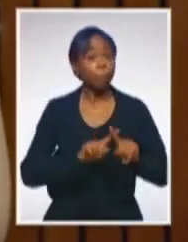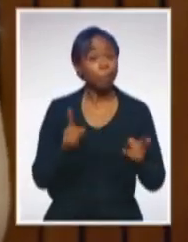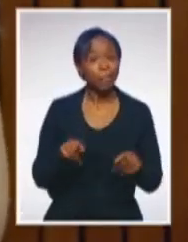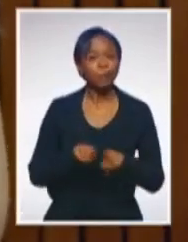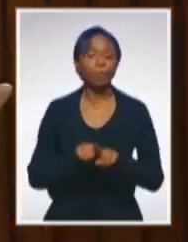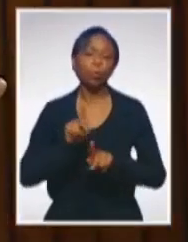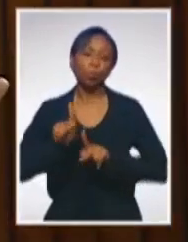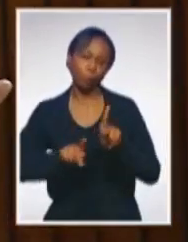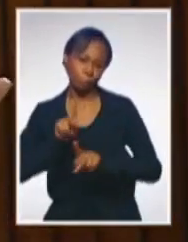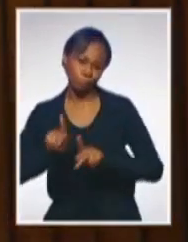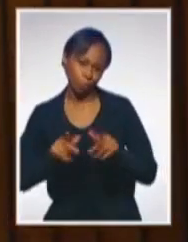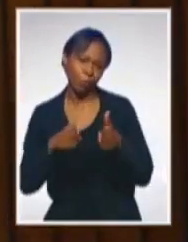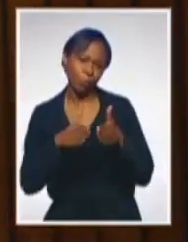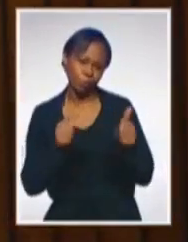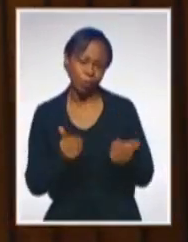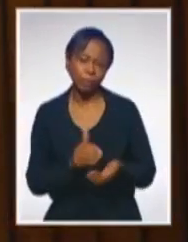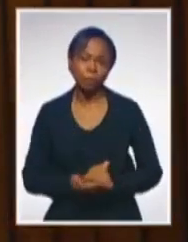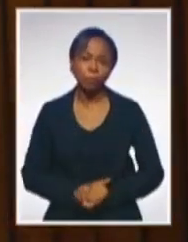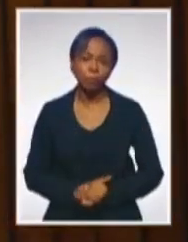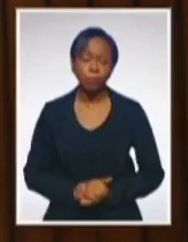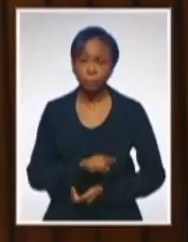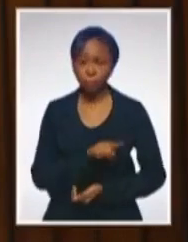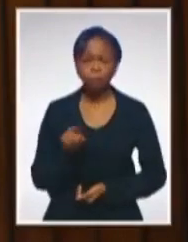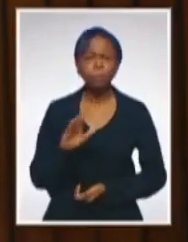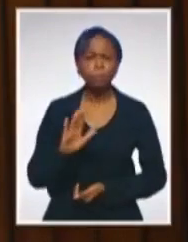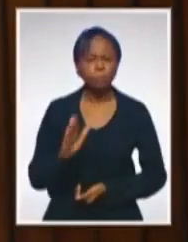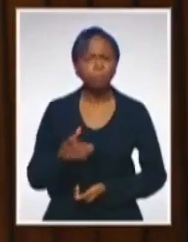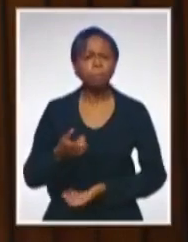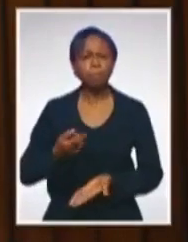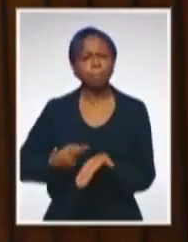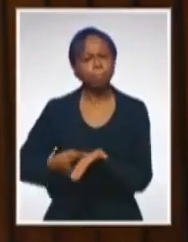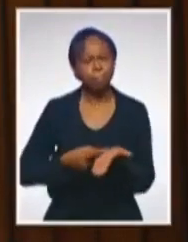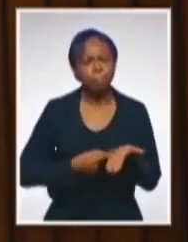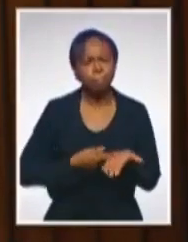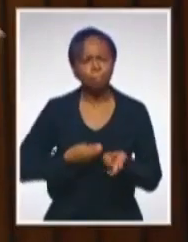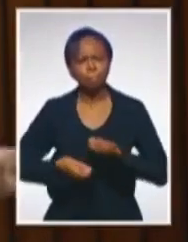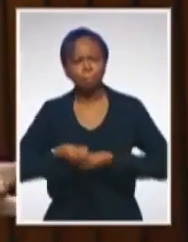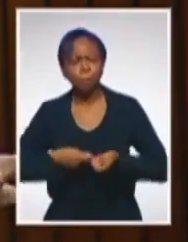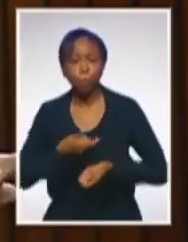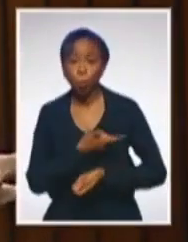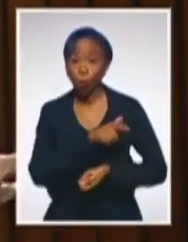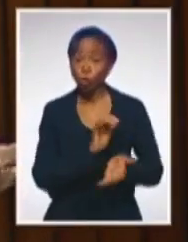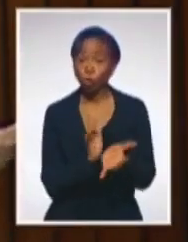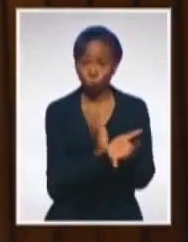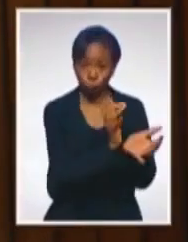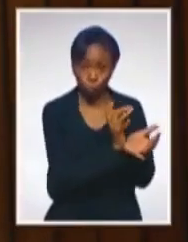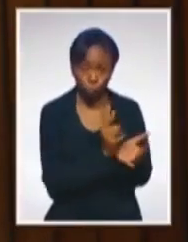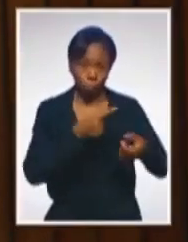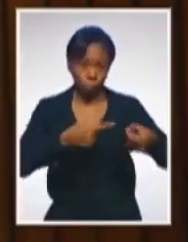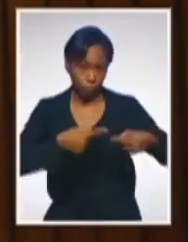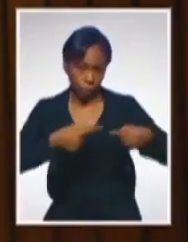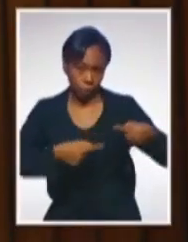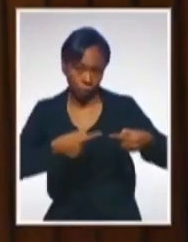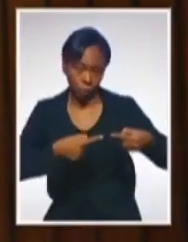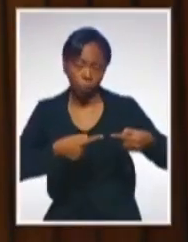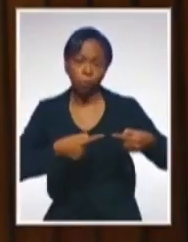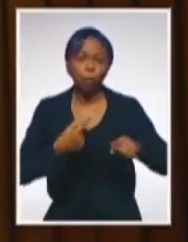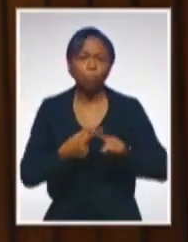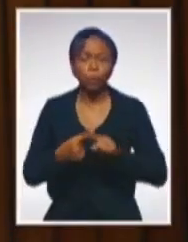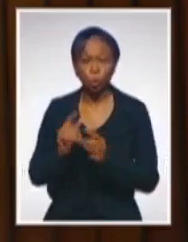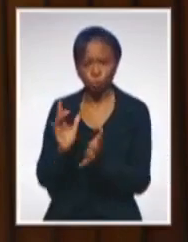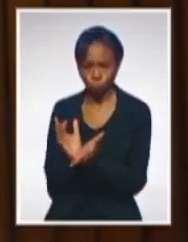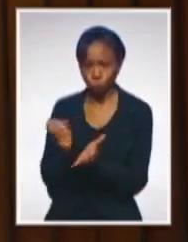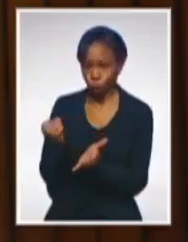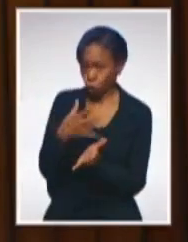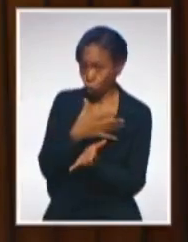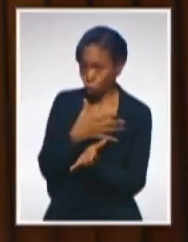colocando. Vocês já iniciaram negociações com outros partidos? Porque o Novo elegeu 3 deputados,